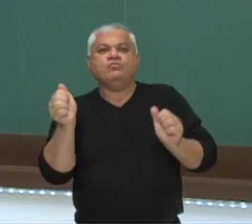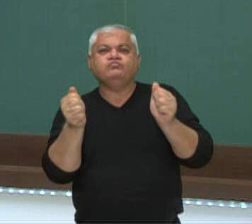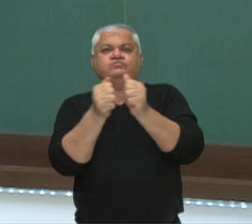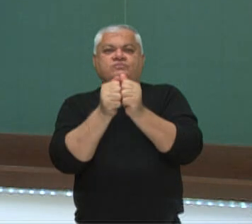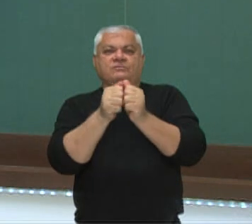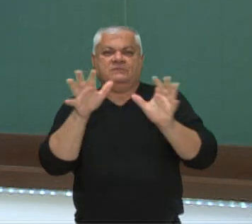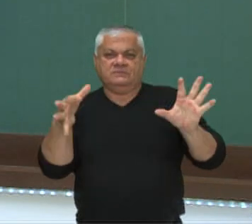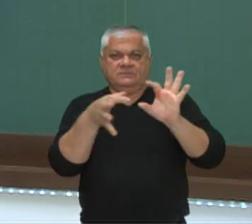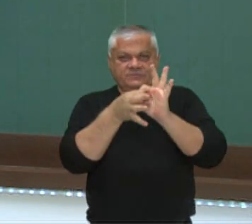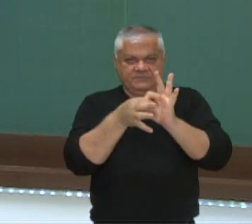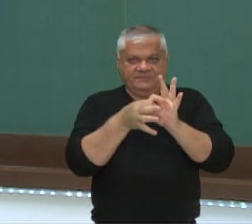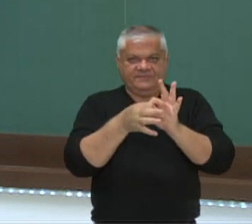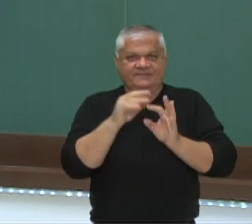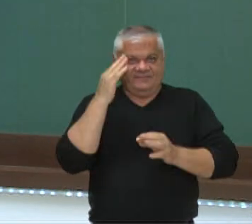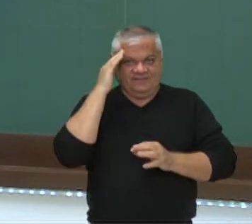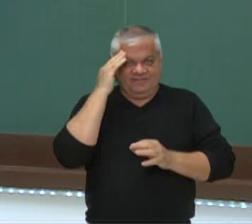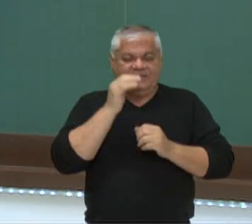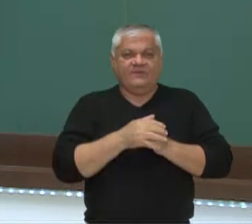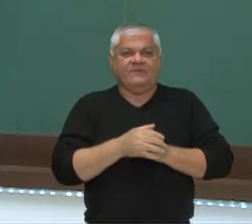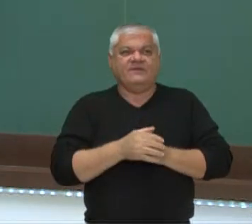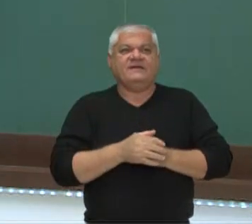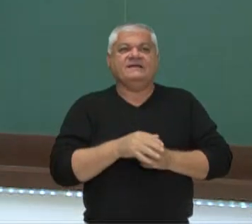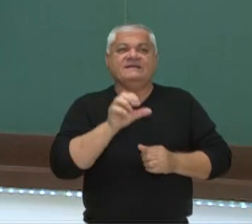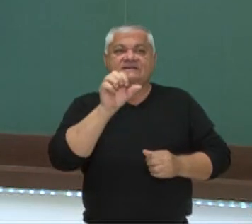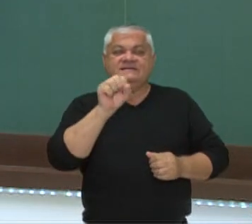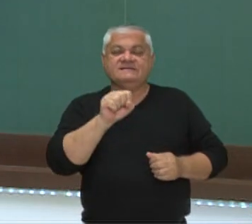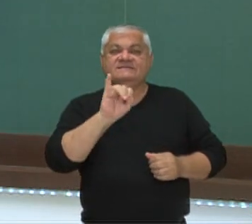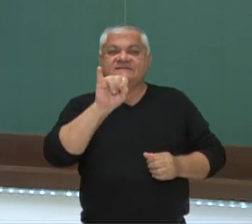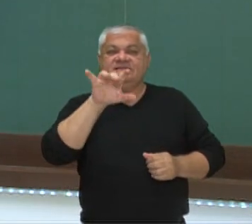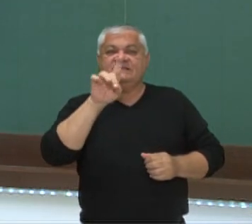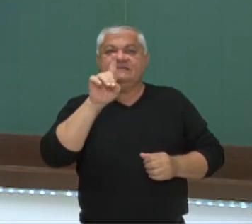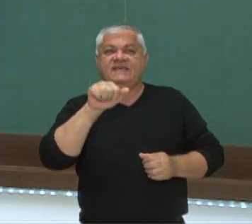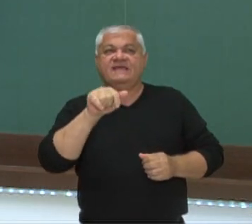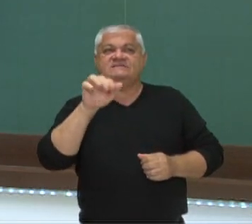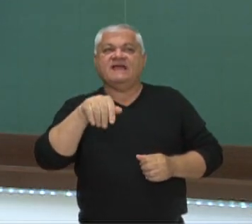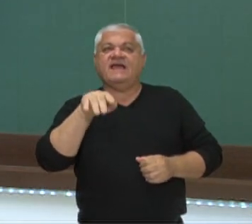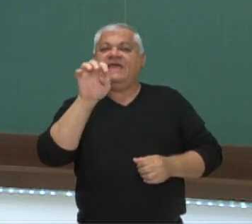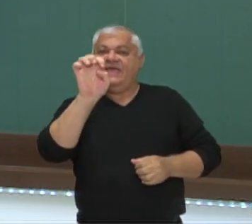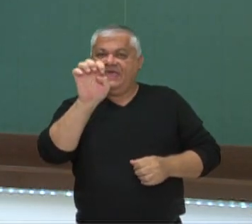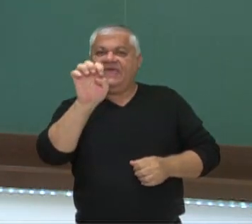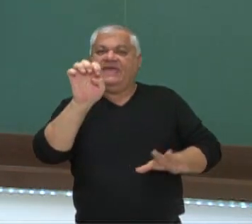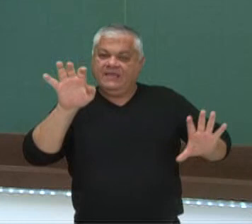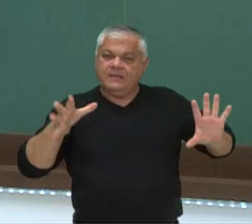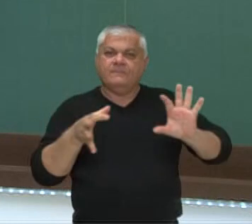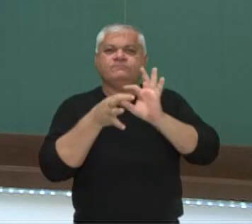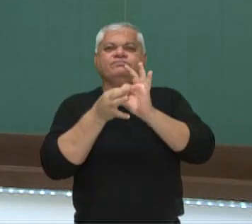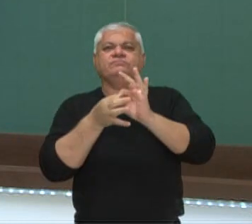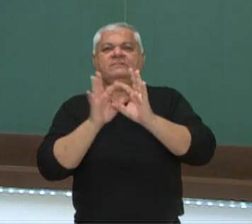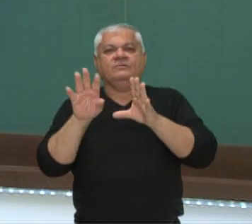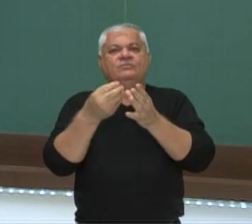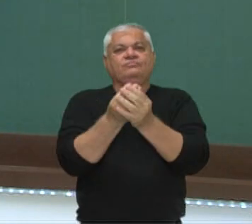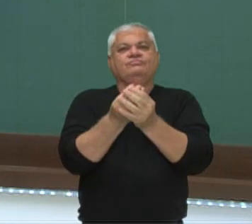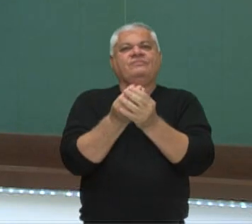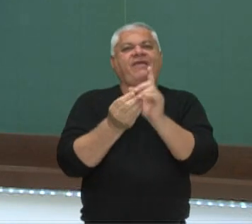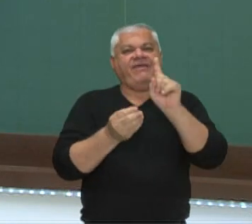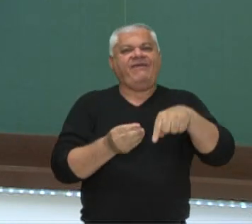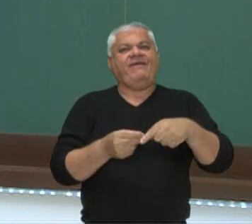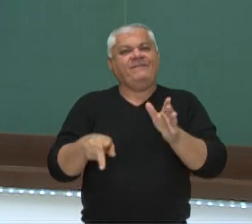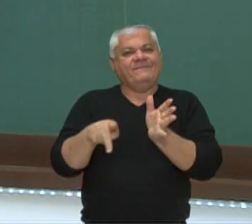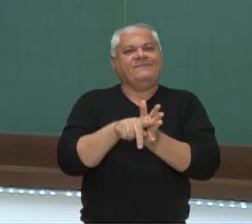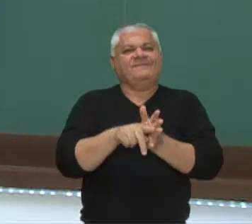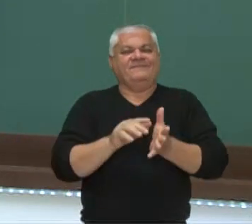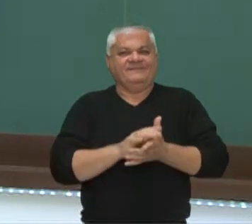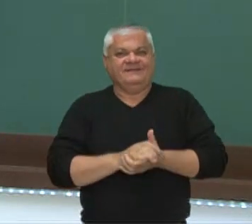A coordenada sindética vem com conjunção, vem com esse elemento conectivo. É, no caso, o nosso E do